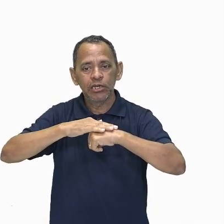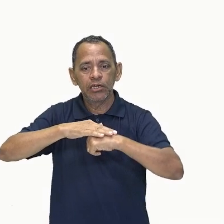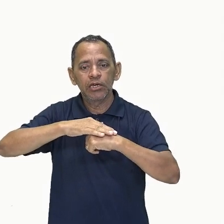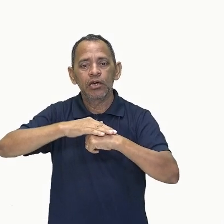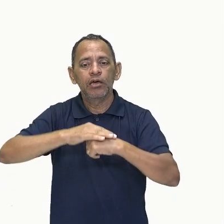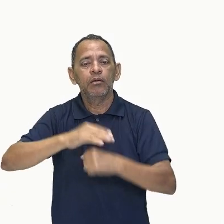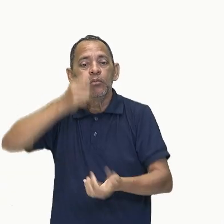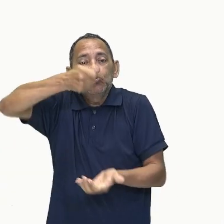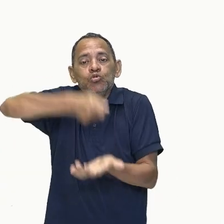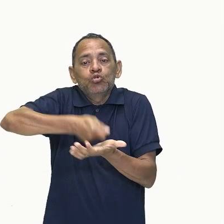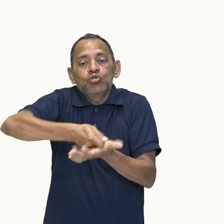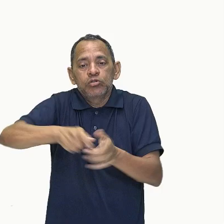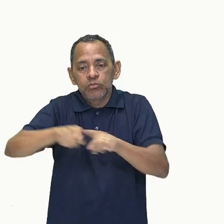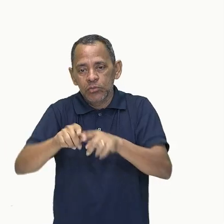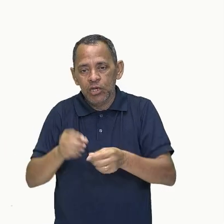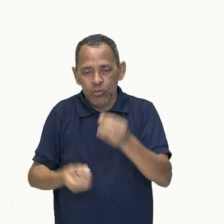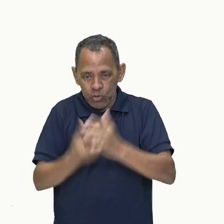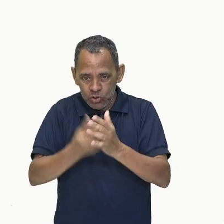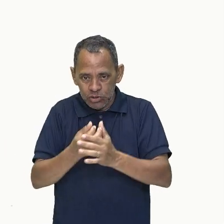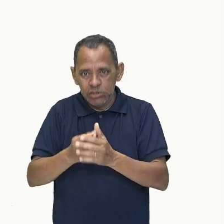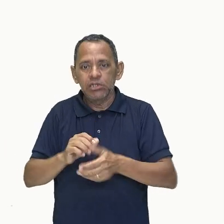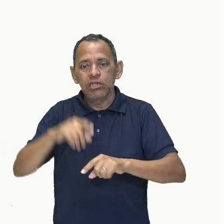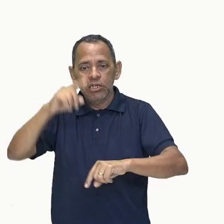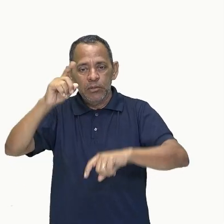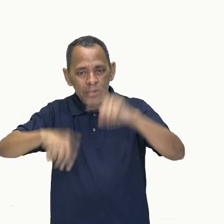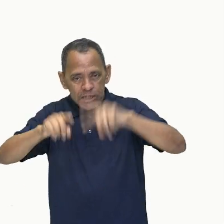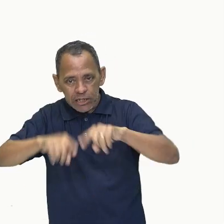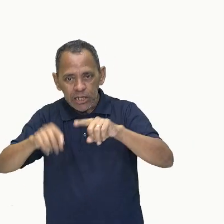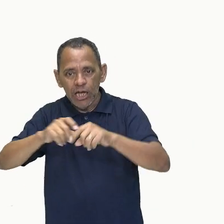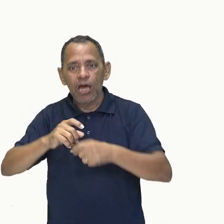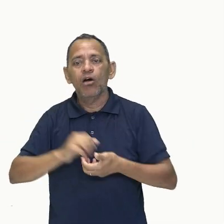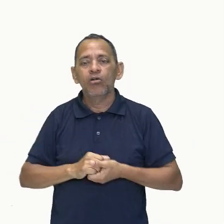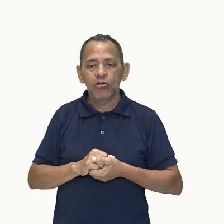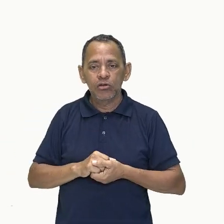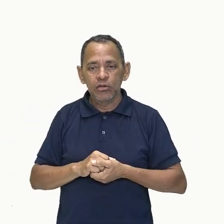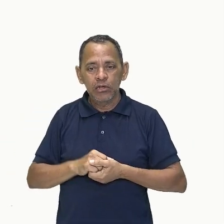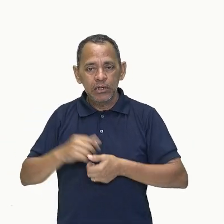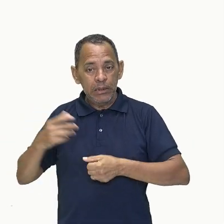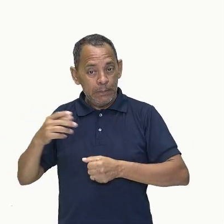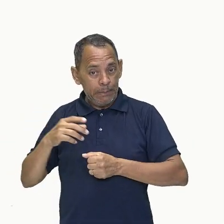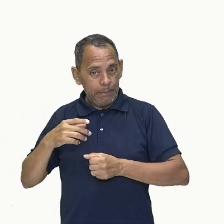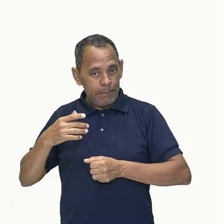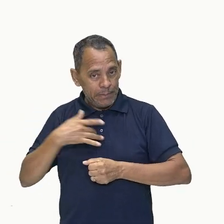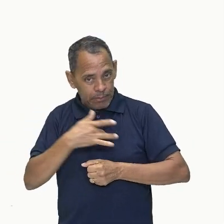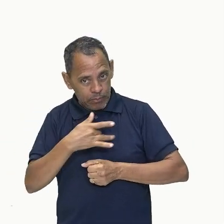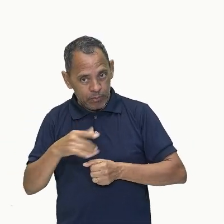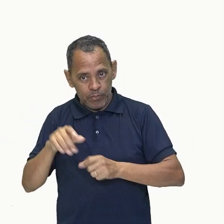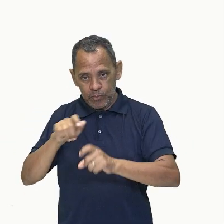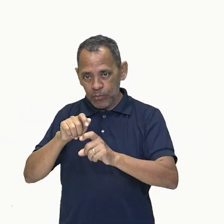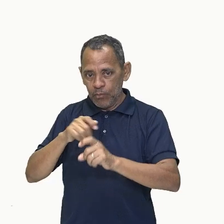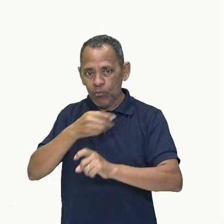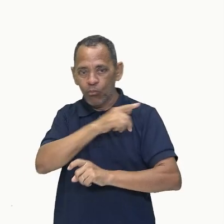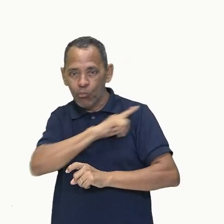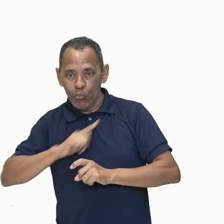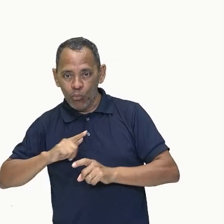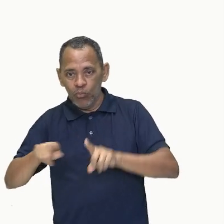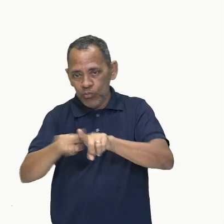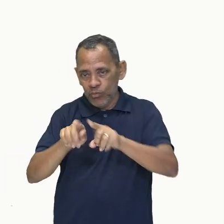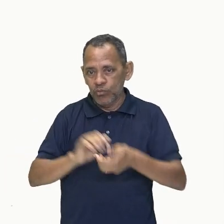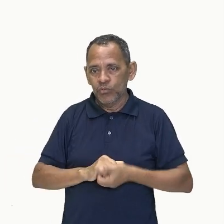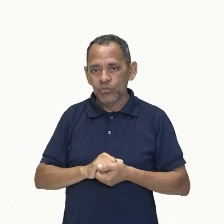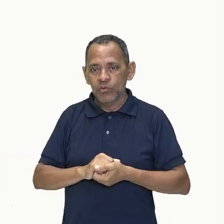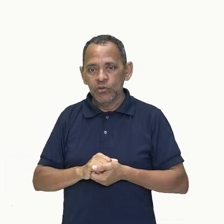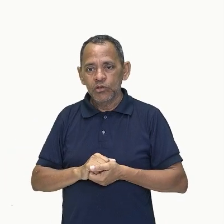e produzir insumos essenciais para a saúde pública, sem depender totalmente de outros países.